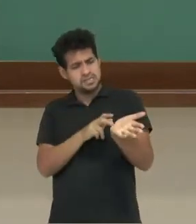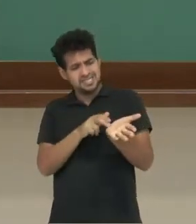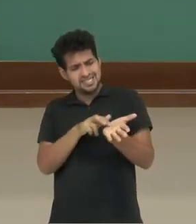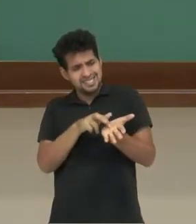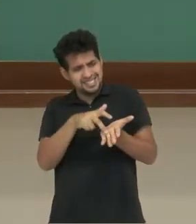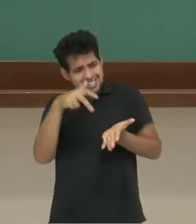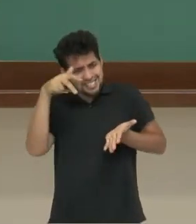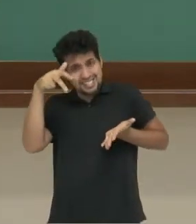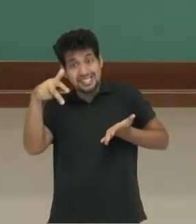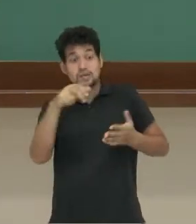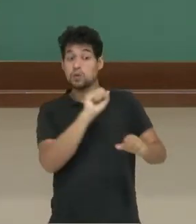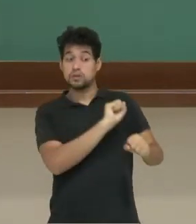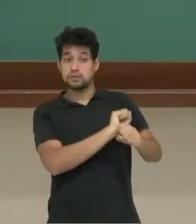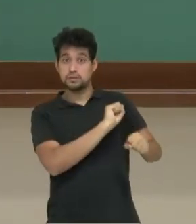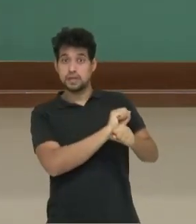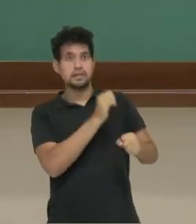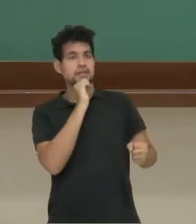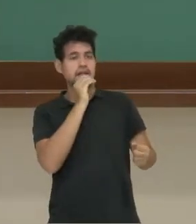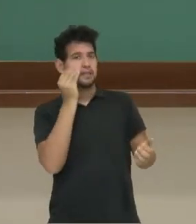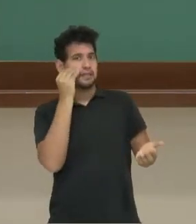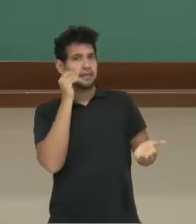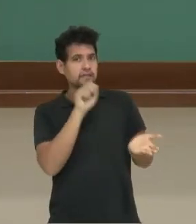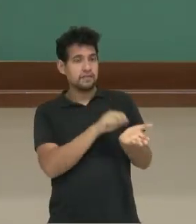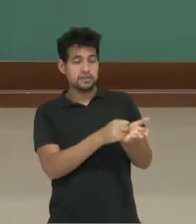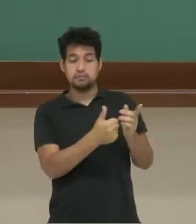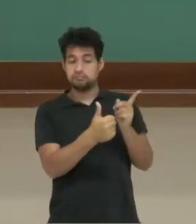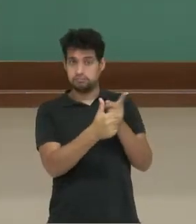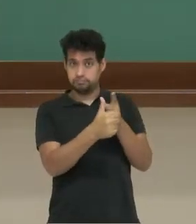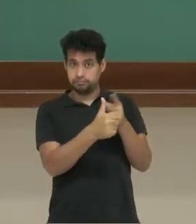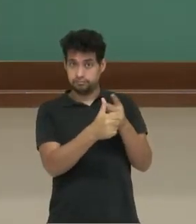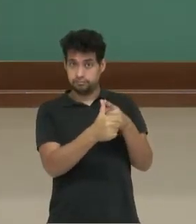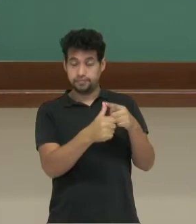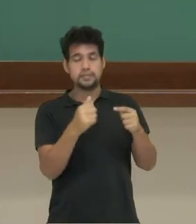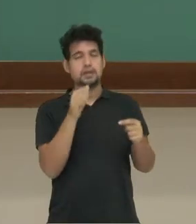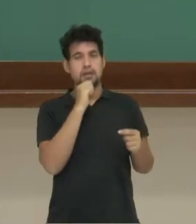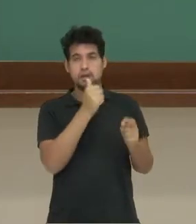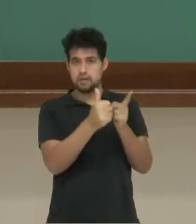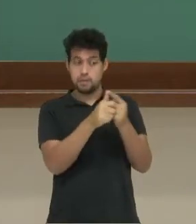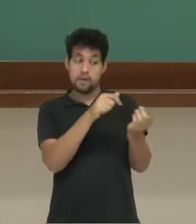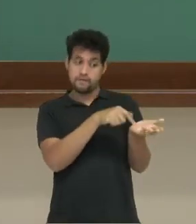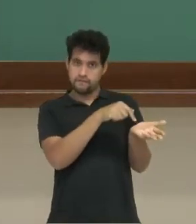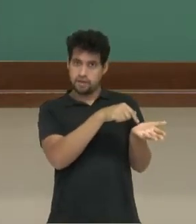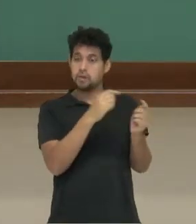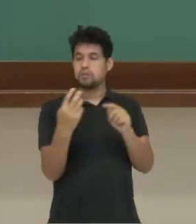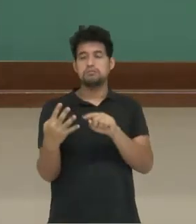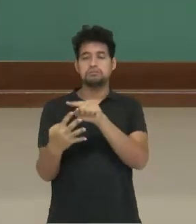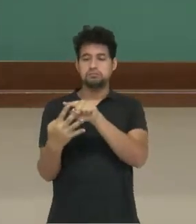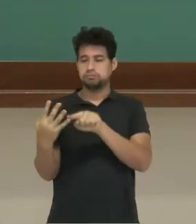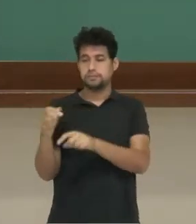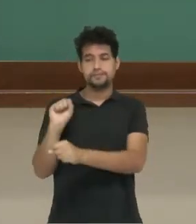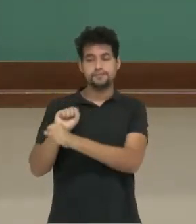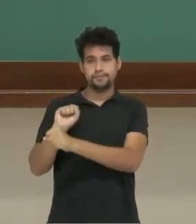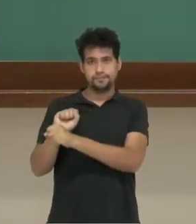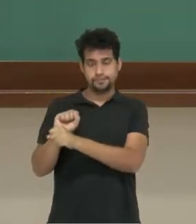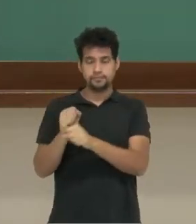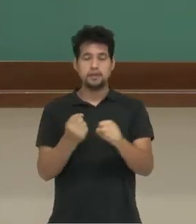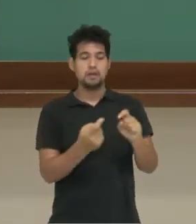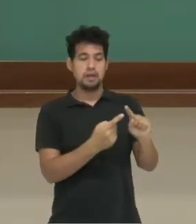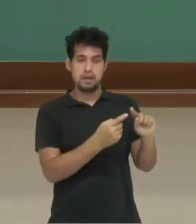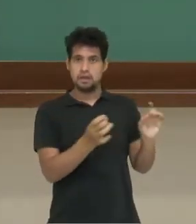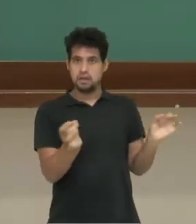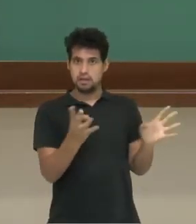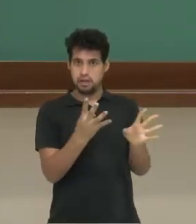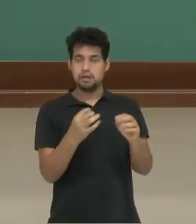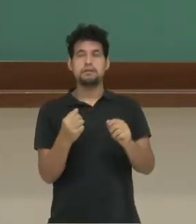a sua vez, aguardam ser chamados para daí realizarem os seus lançamentos, realizar o